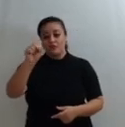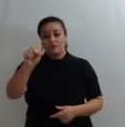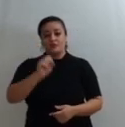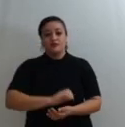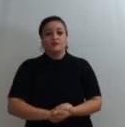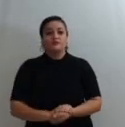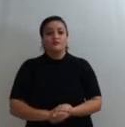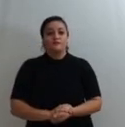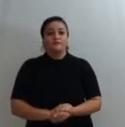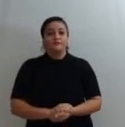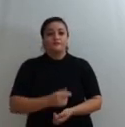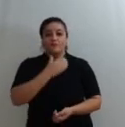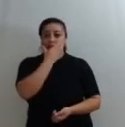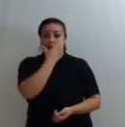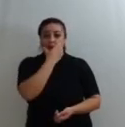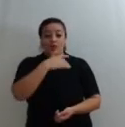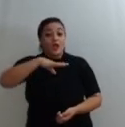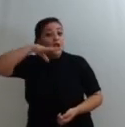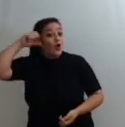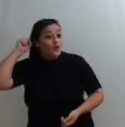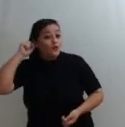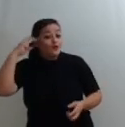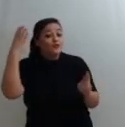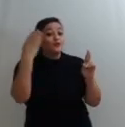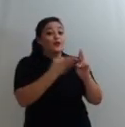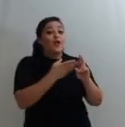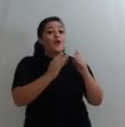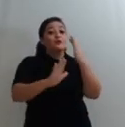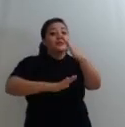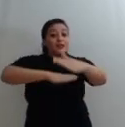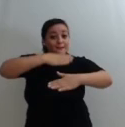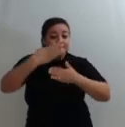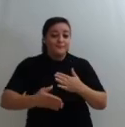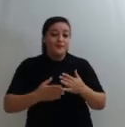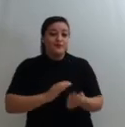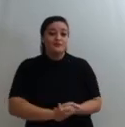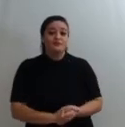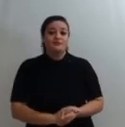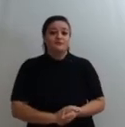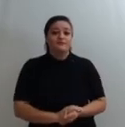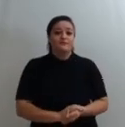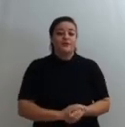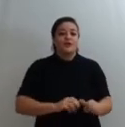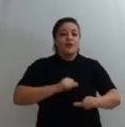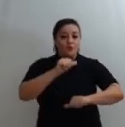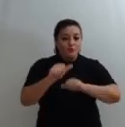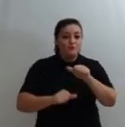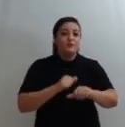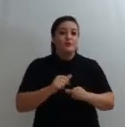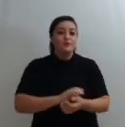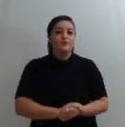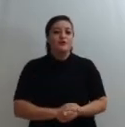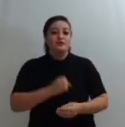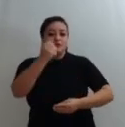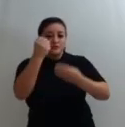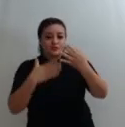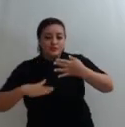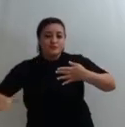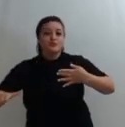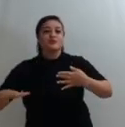do réu ocorra depois do retorno das precatórias. Uma mudança, eu acho que a jurisprudência da casa, no sentido de